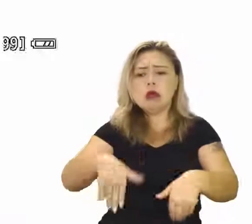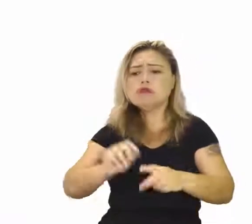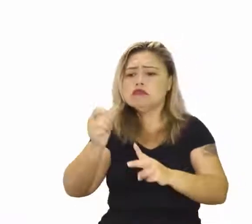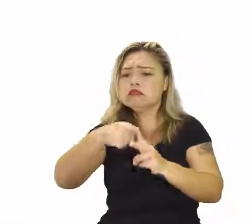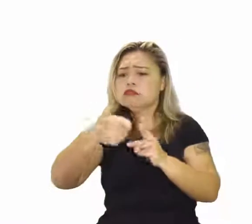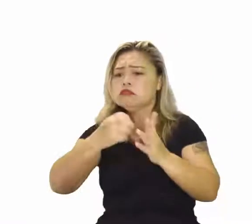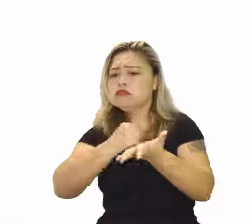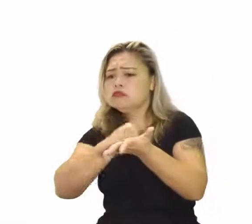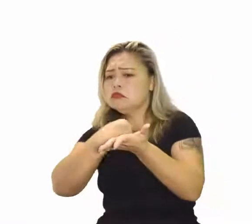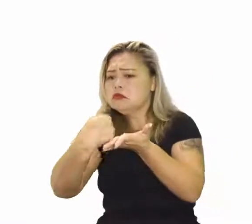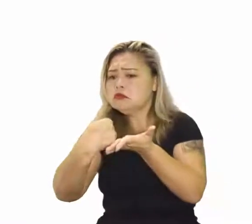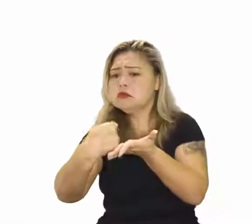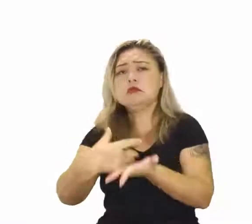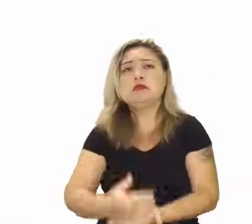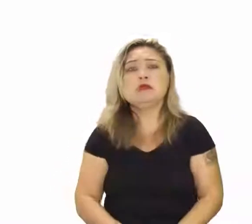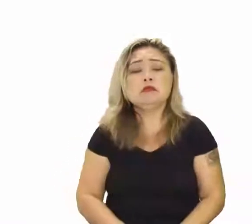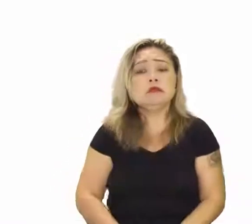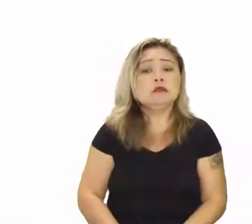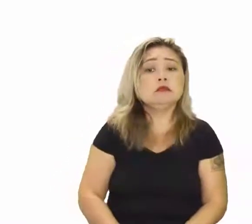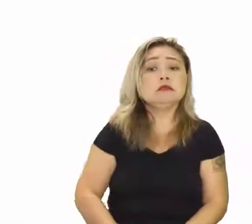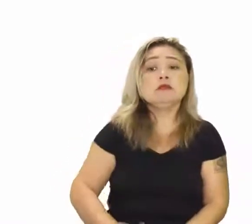passado.